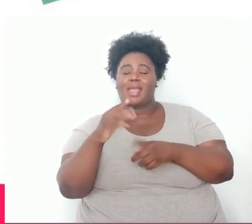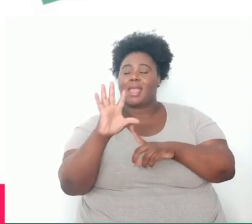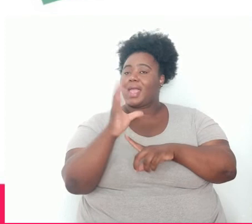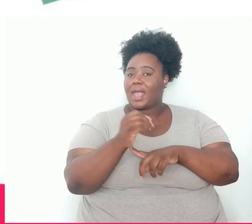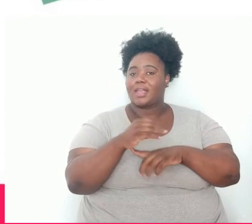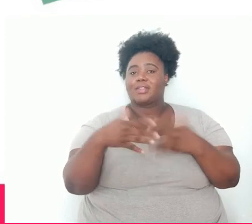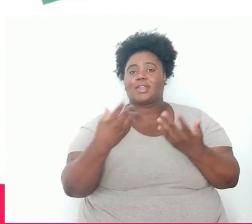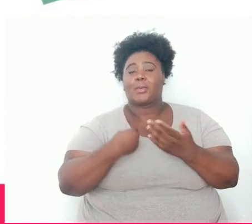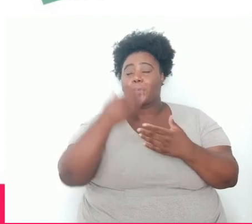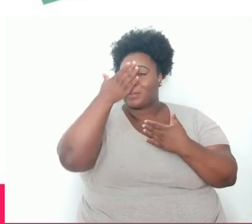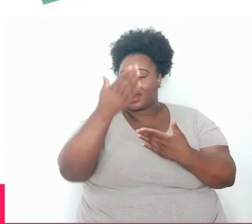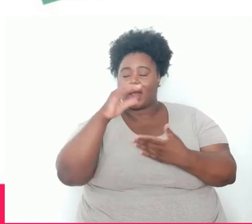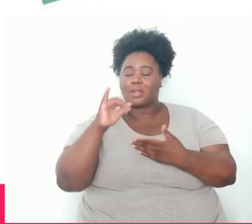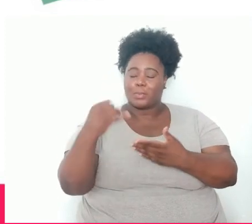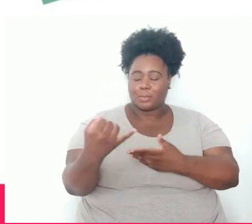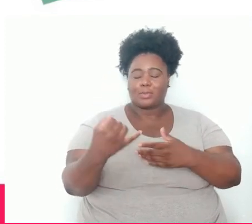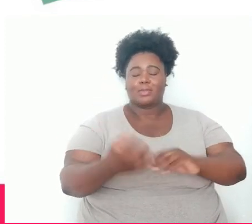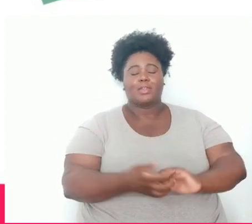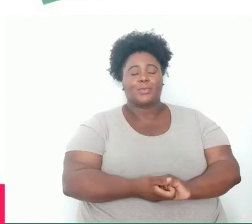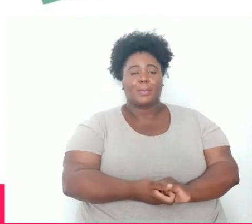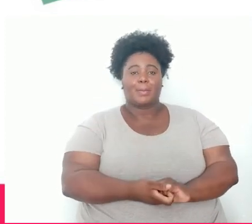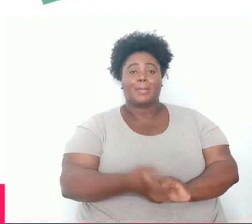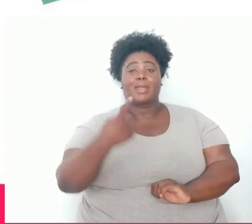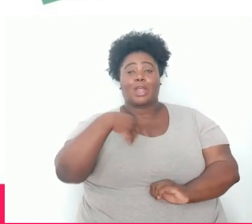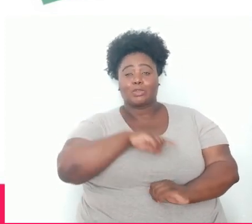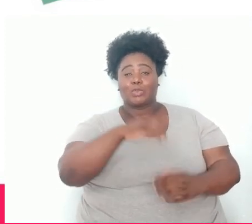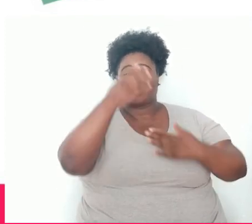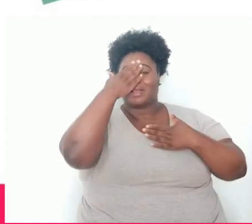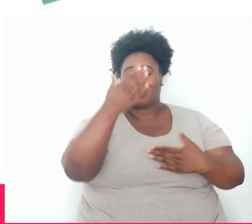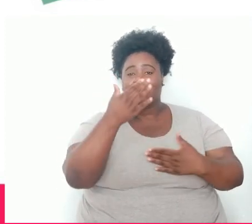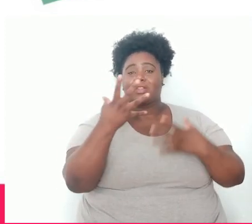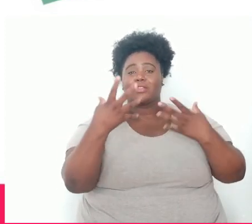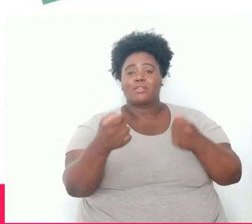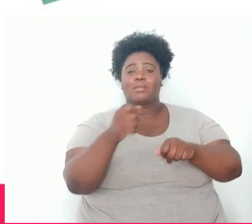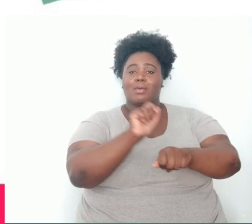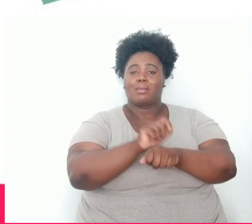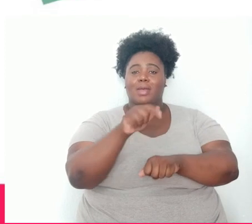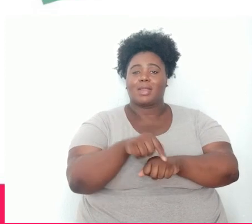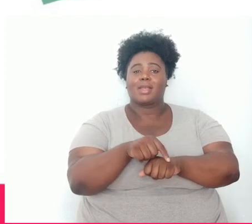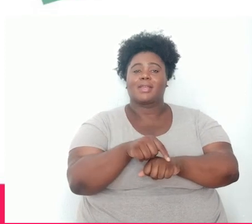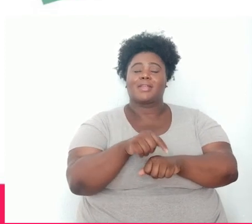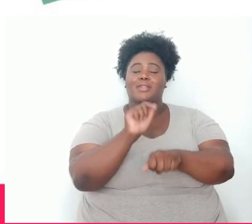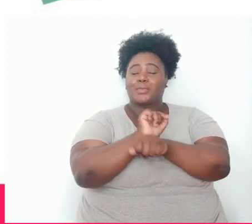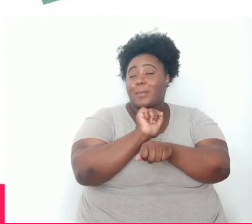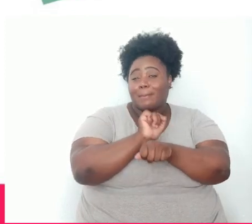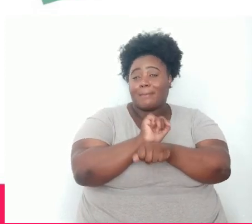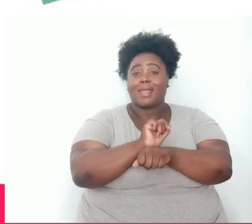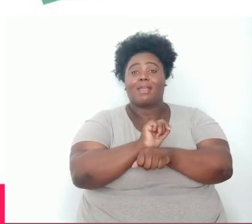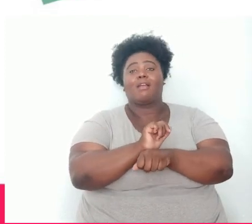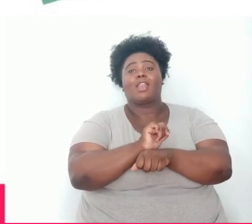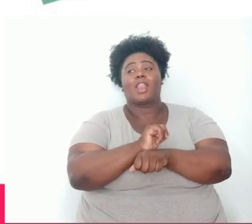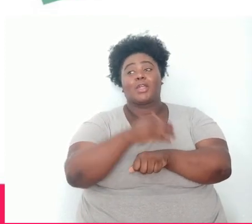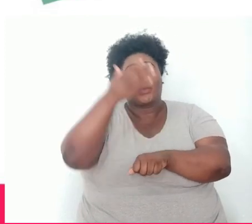arte e gratidão pela oportunidade. Nós é que agradecemos, vamos ficar aqui expectantes por